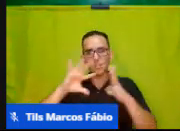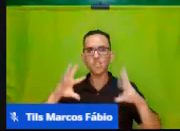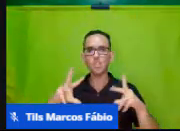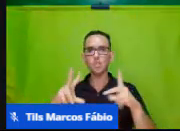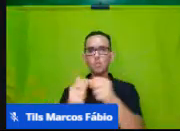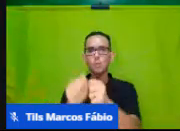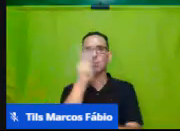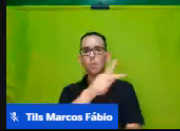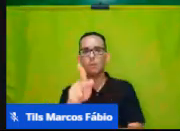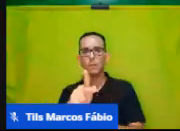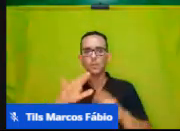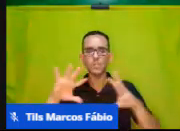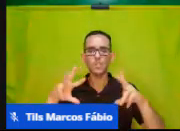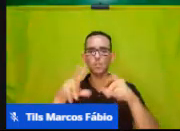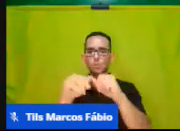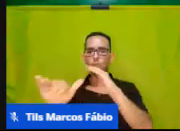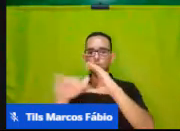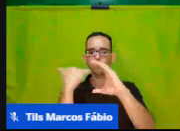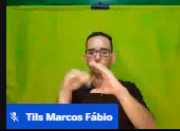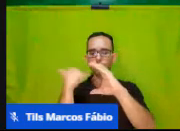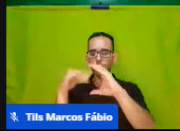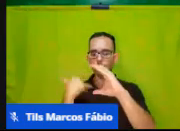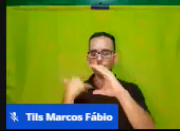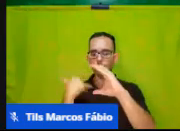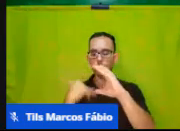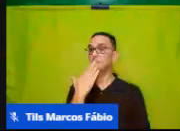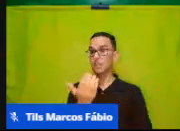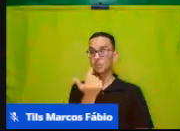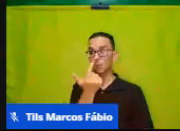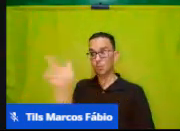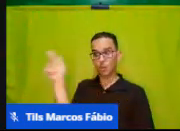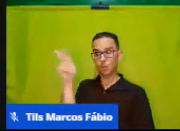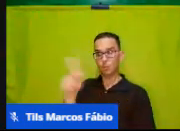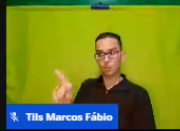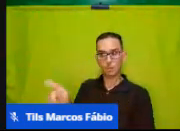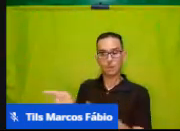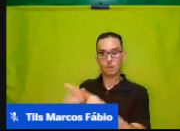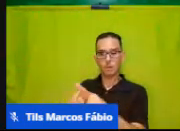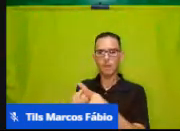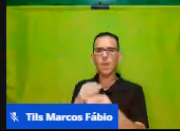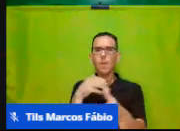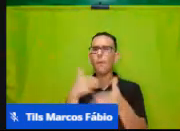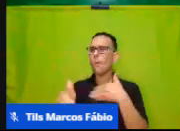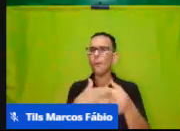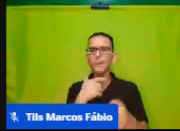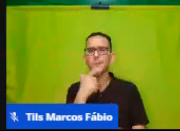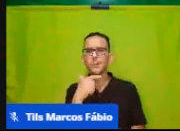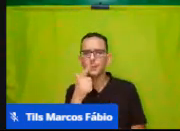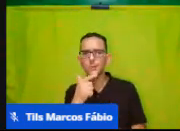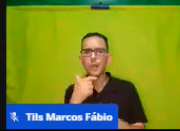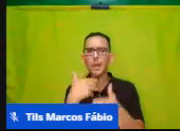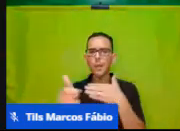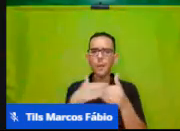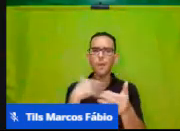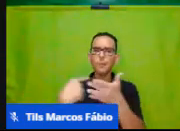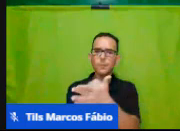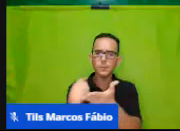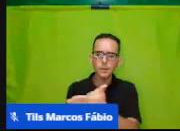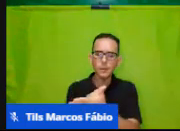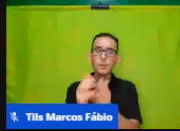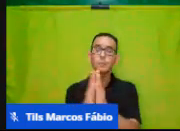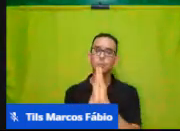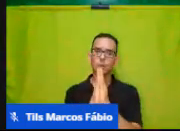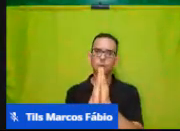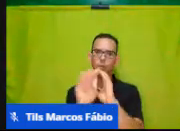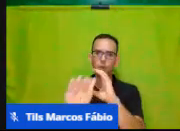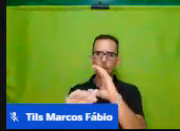entraram em contato conosco. Sempre pedimos para os demais professores, qualquer dúvida, qualquer questionamento, entre em contato conosco, porque assim a